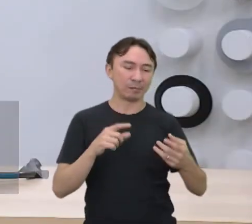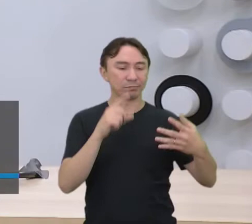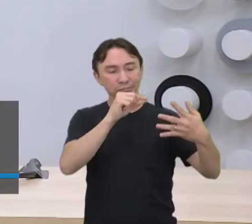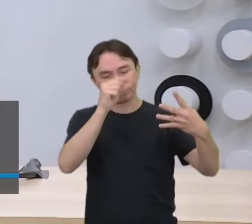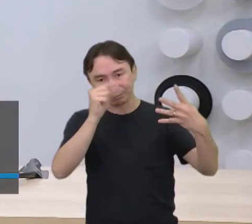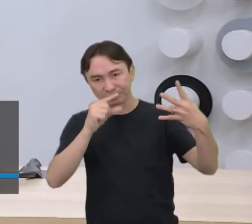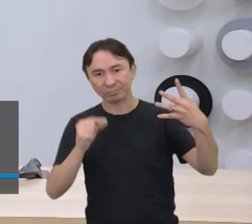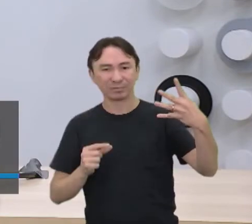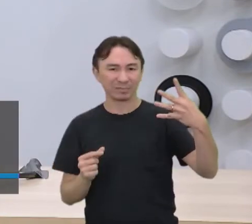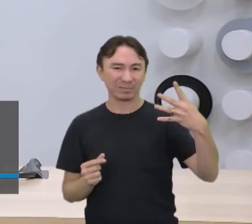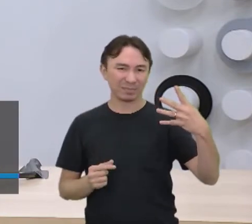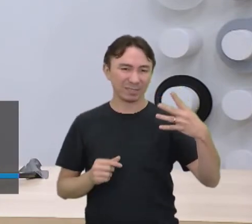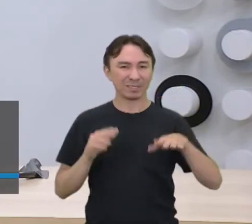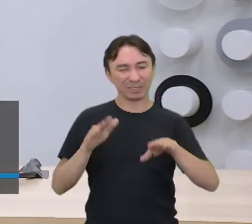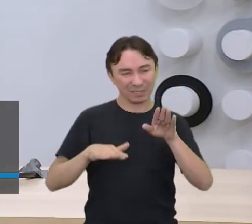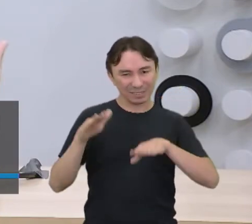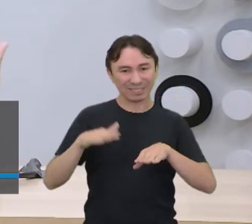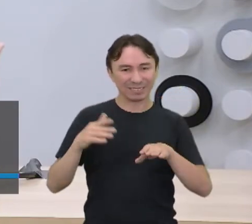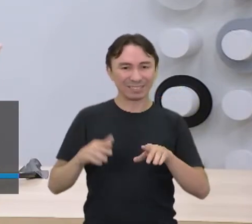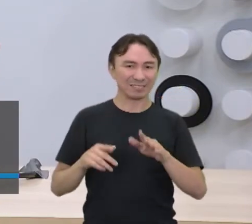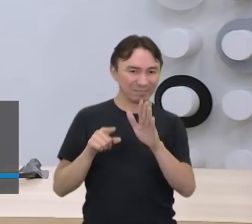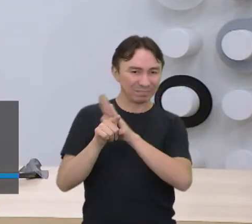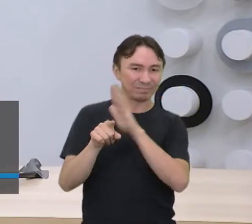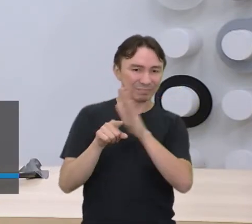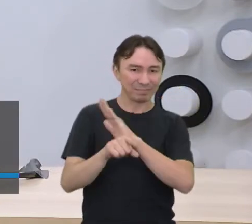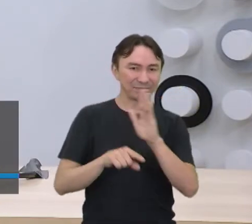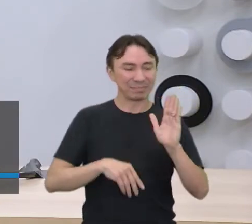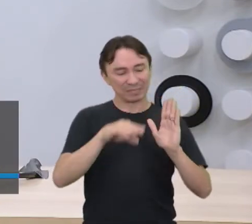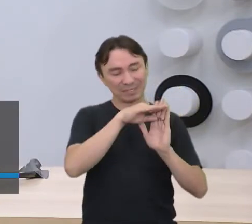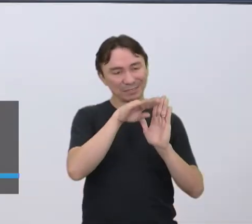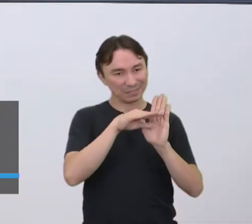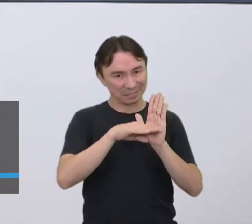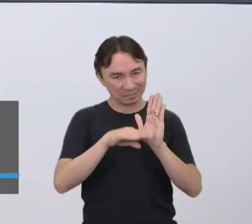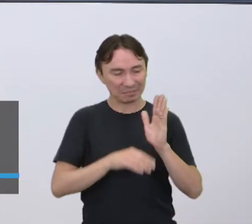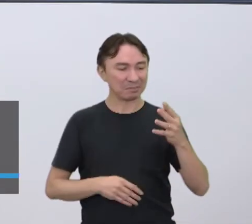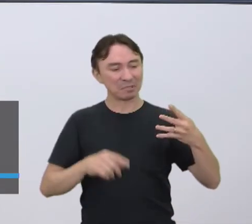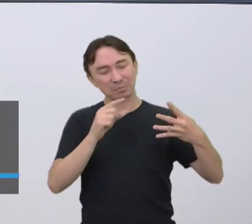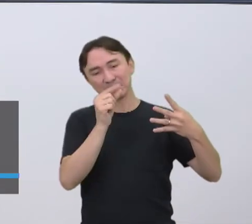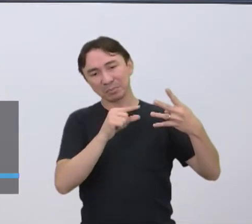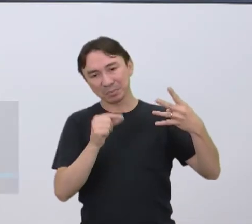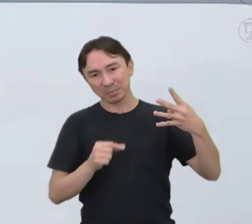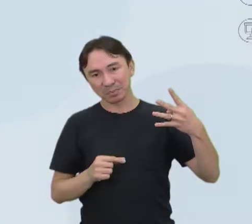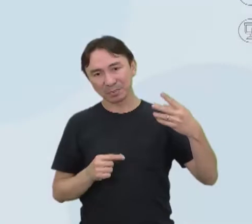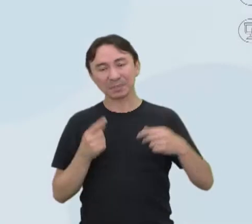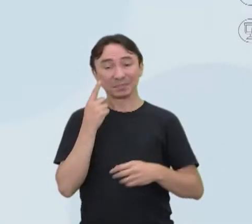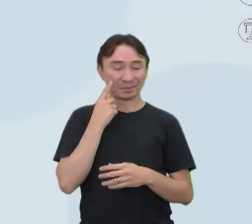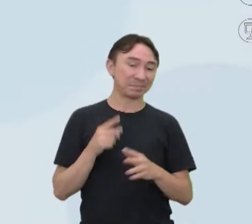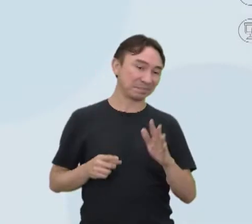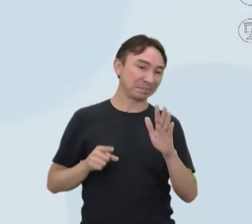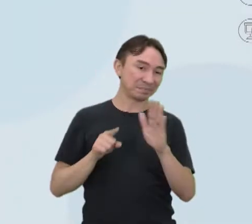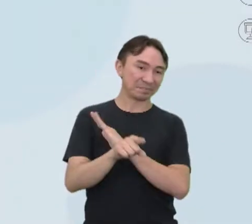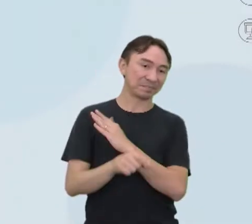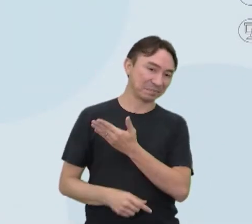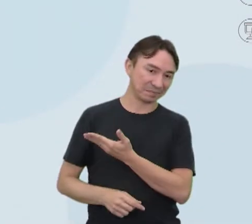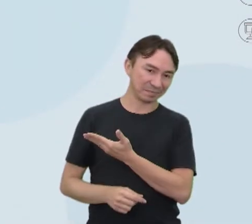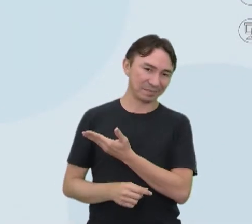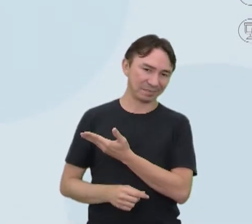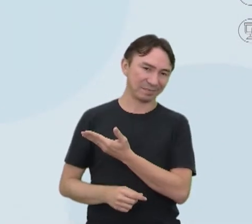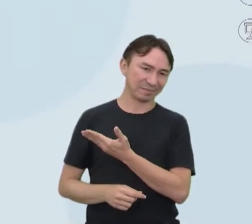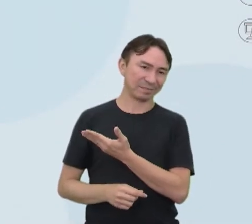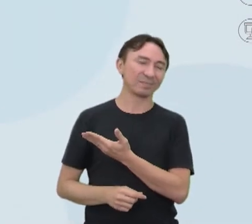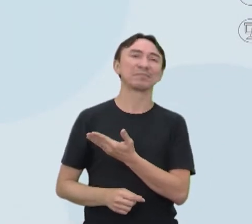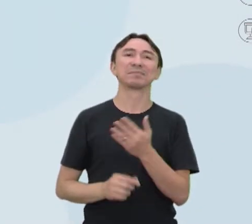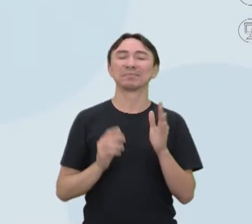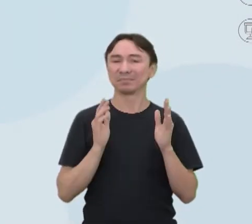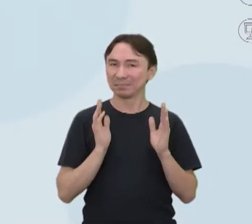para usar o formulário, a gente acaba usando múltipla escolha por ser mais fácil, Exatamente, né? Aí tá. ele tica lá e escolhe a múltipla escolha, não é isso, Osmar? É isso aí, tá? Como a gente já vem tratando desse